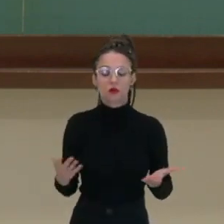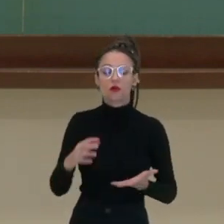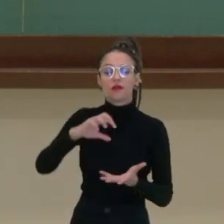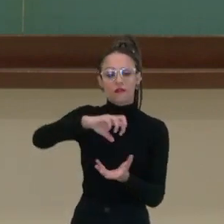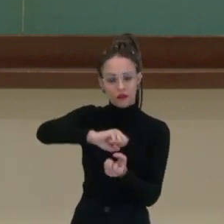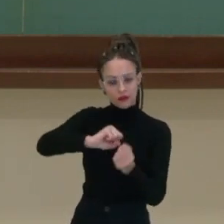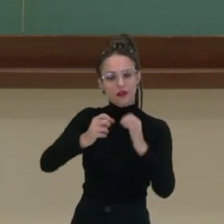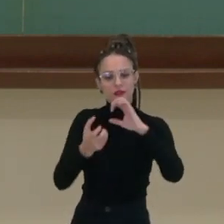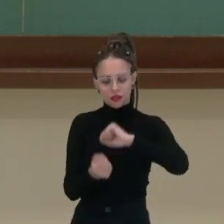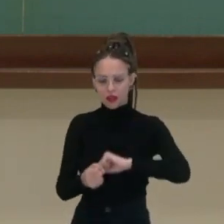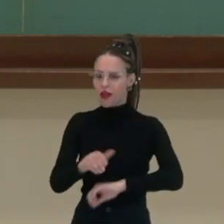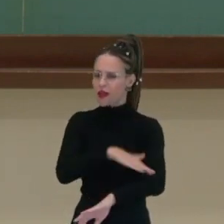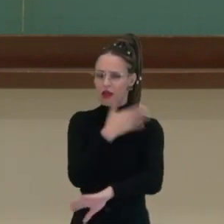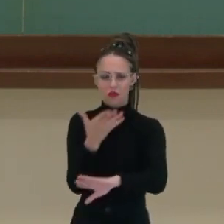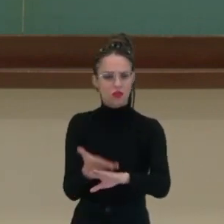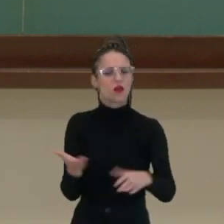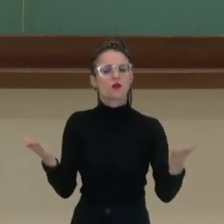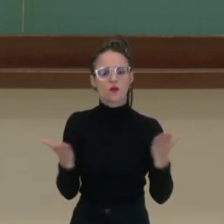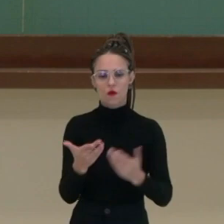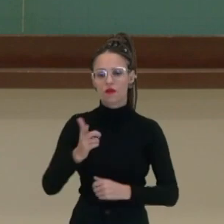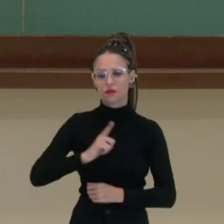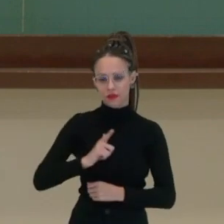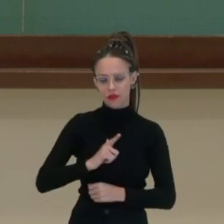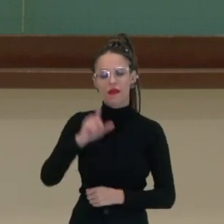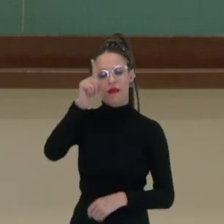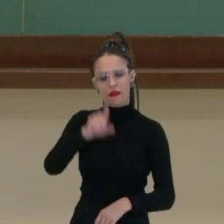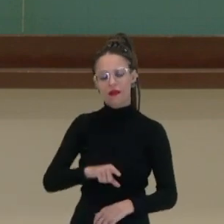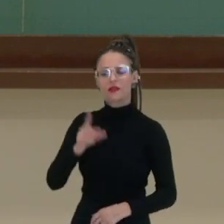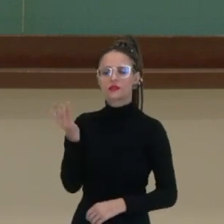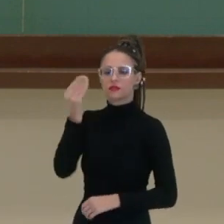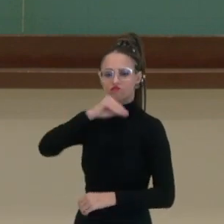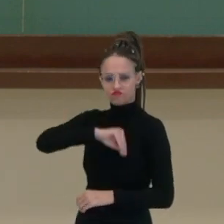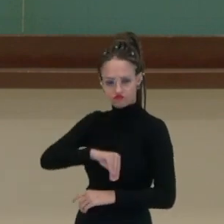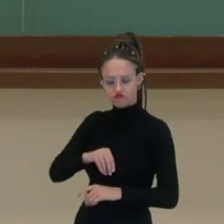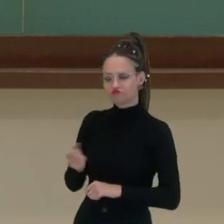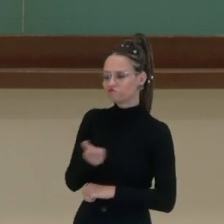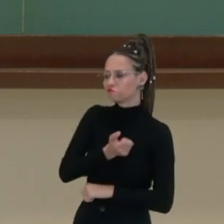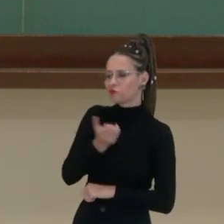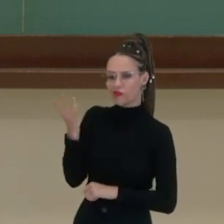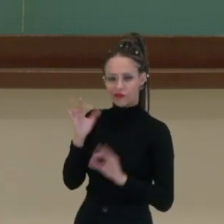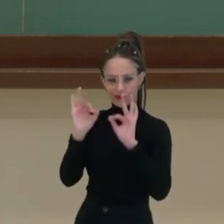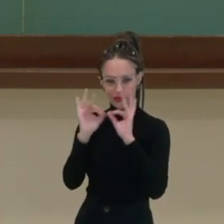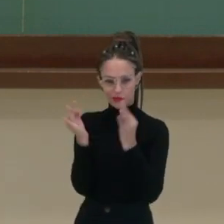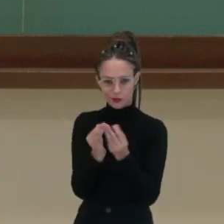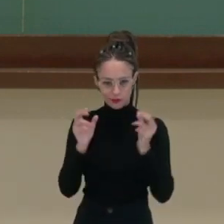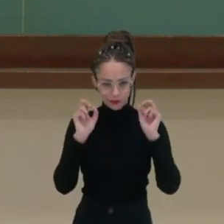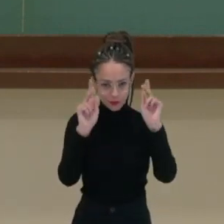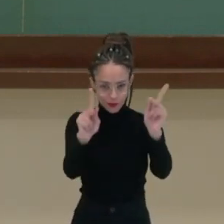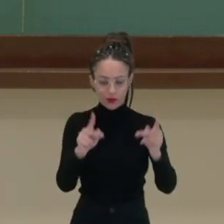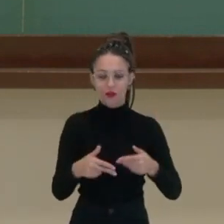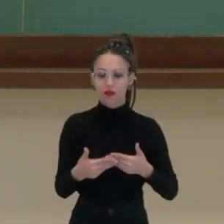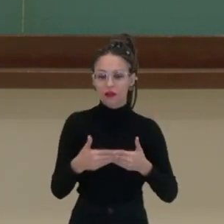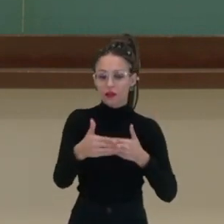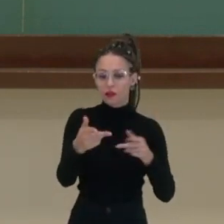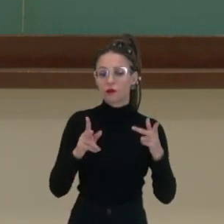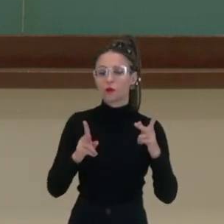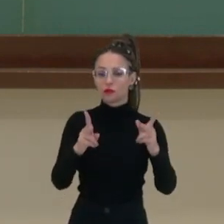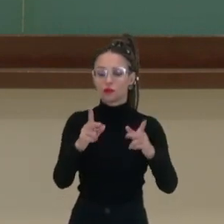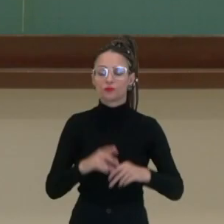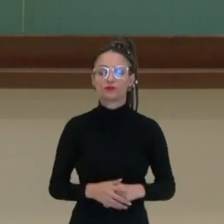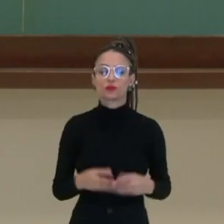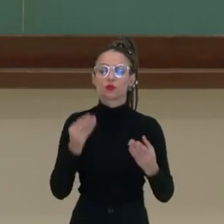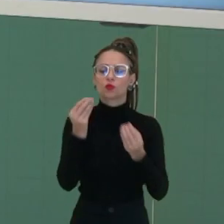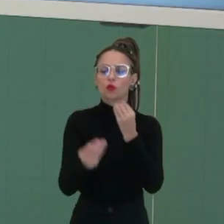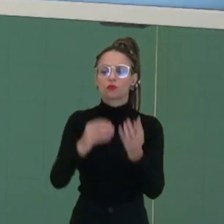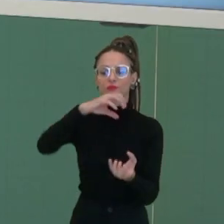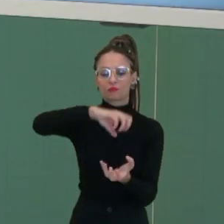artesanato permanece até hoje e é fonte de renda para muitas famílias, ok? Vamos para frente. Como que é o artesanato no